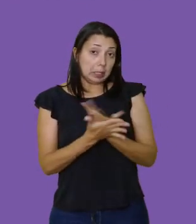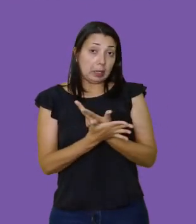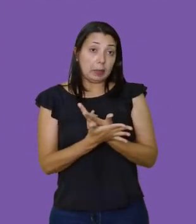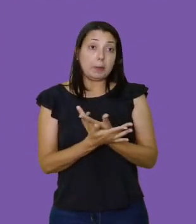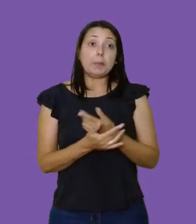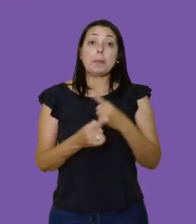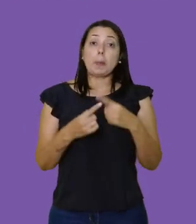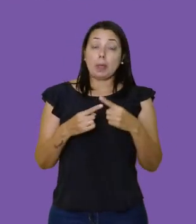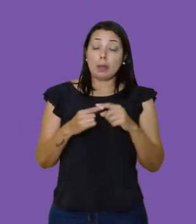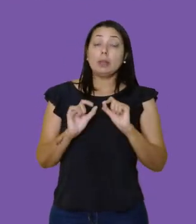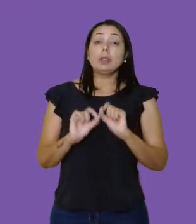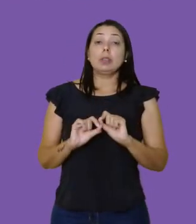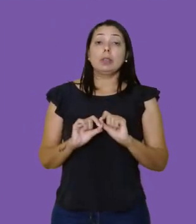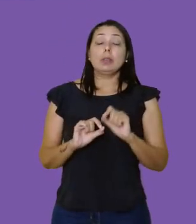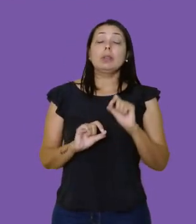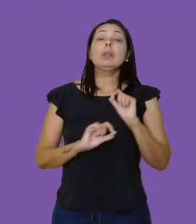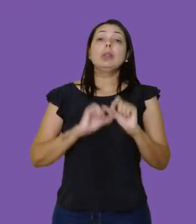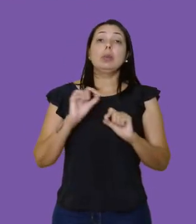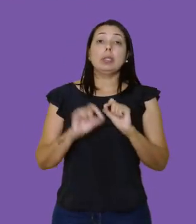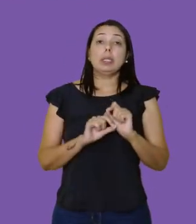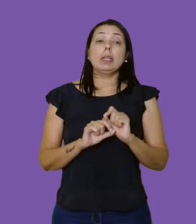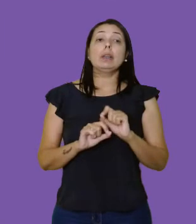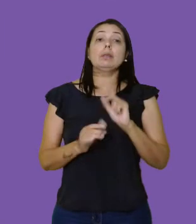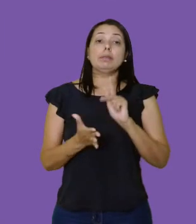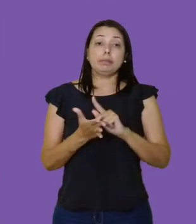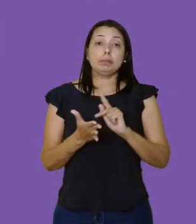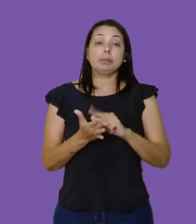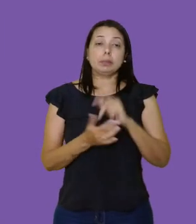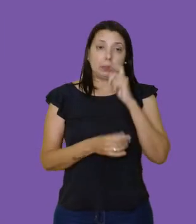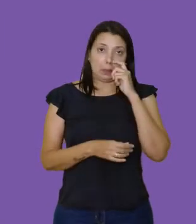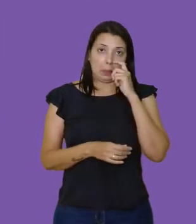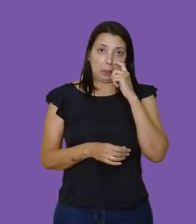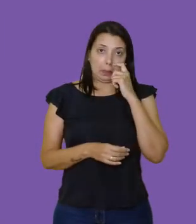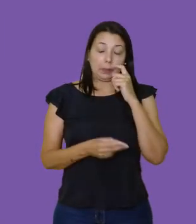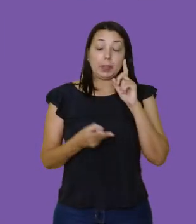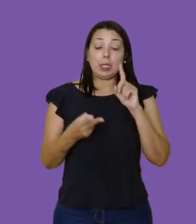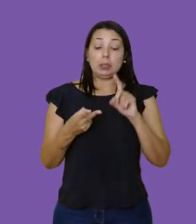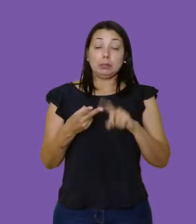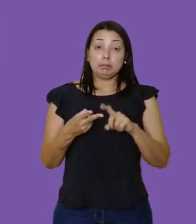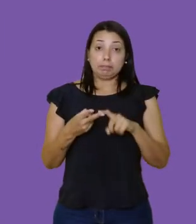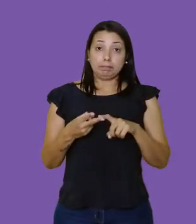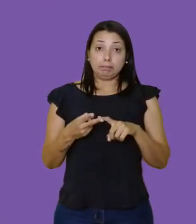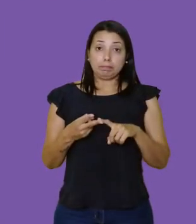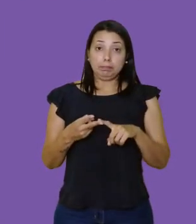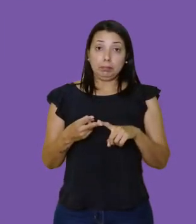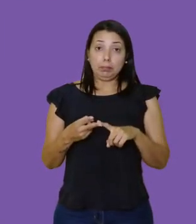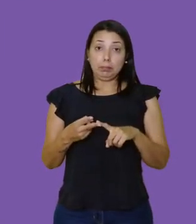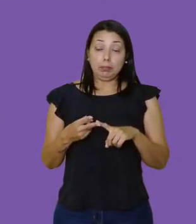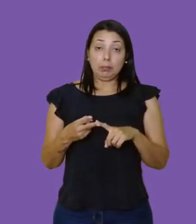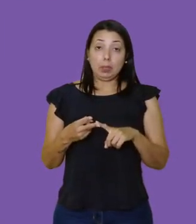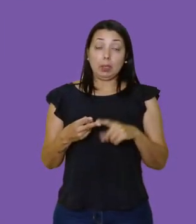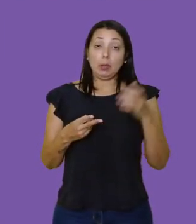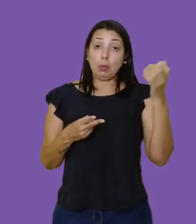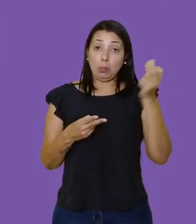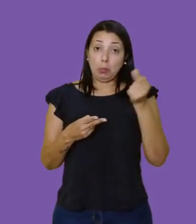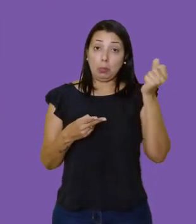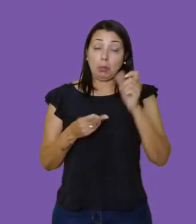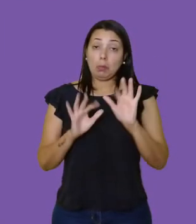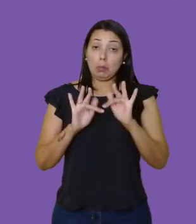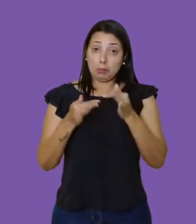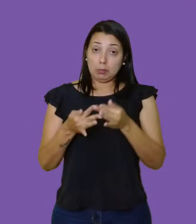com pouca chance de ser eficaz e eficiente. Segundo, o Bolsa Família,